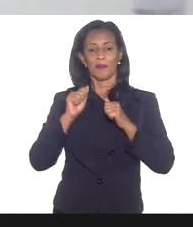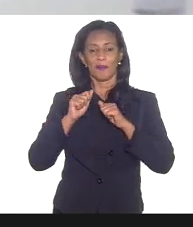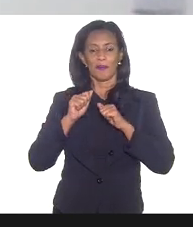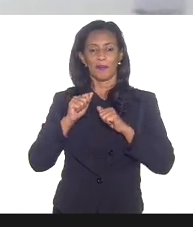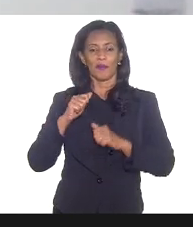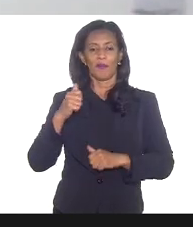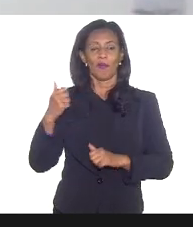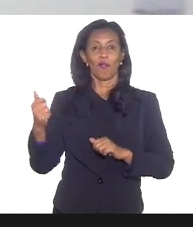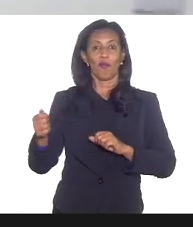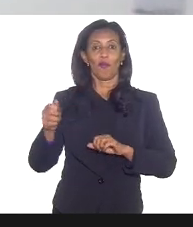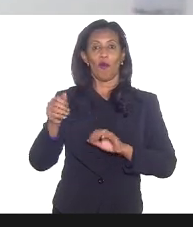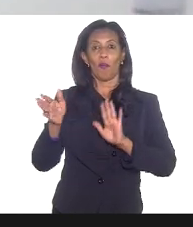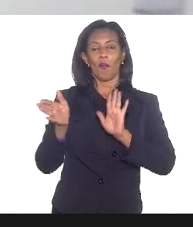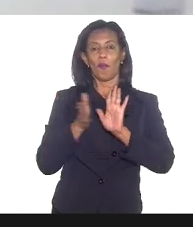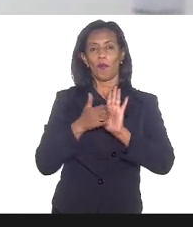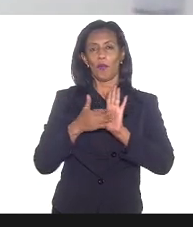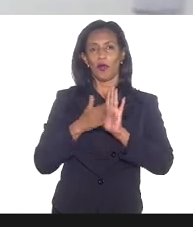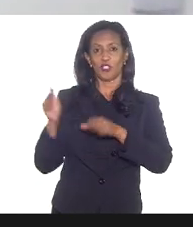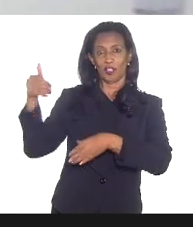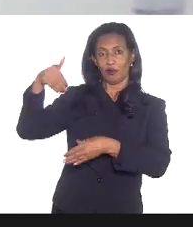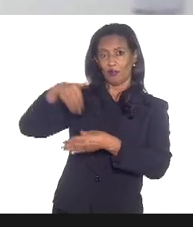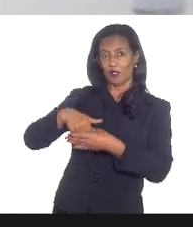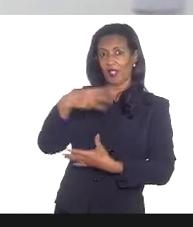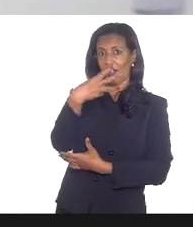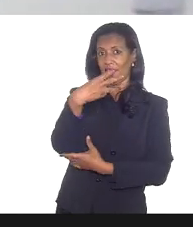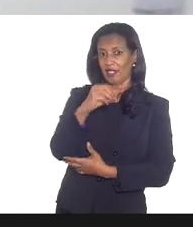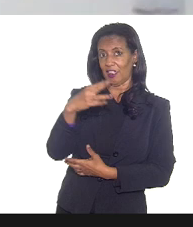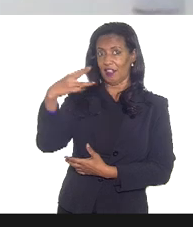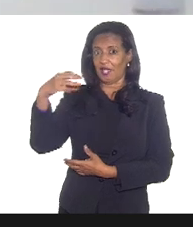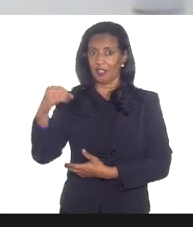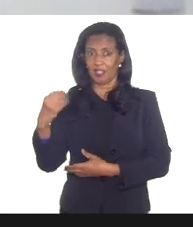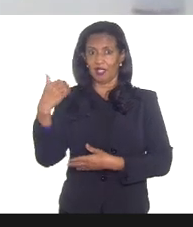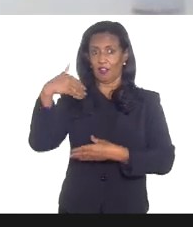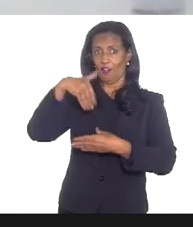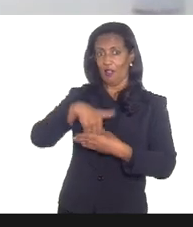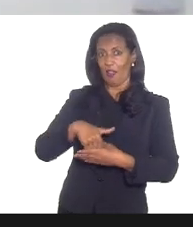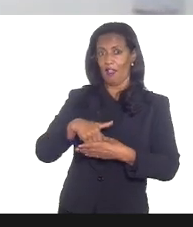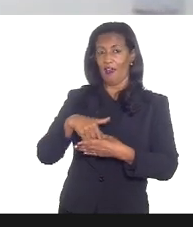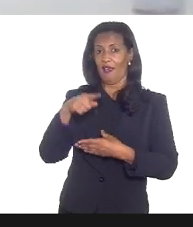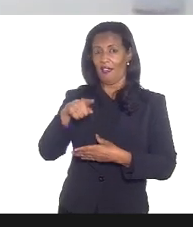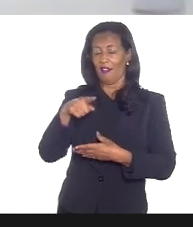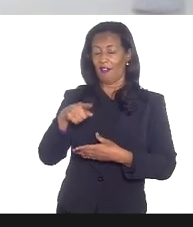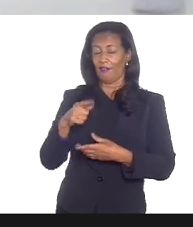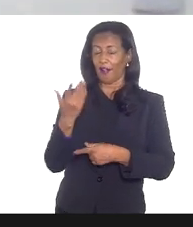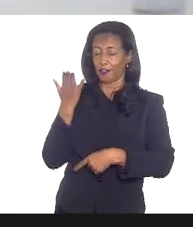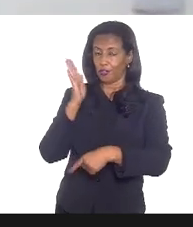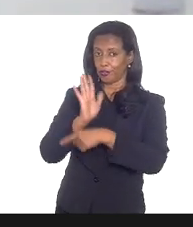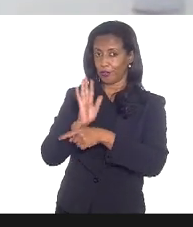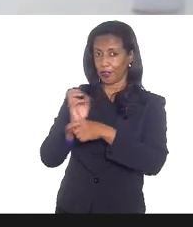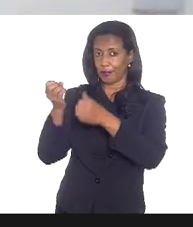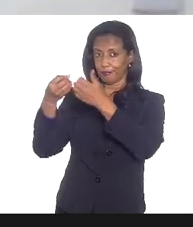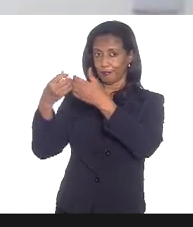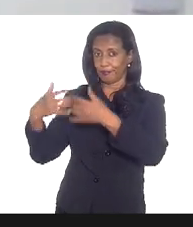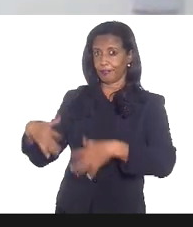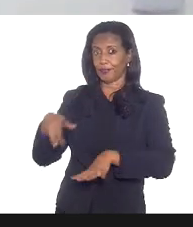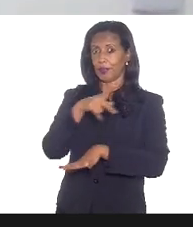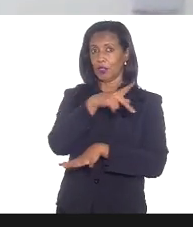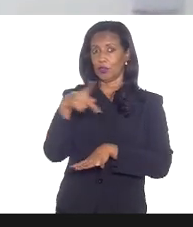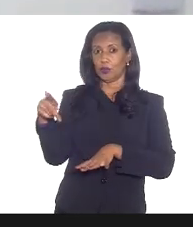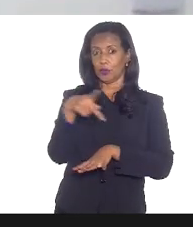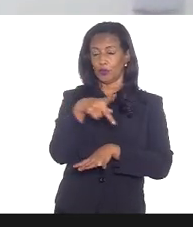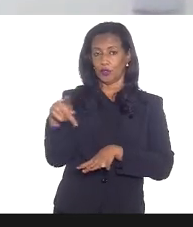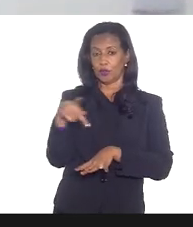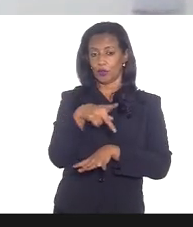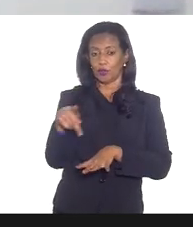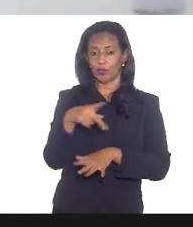o projeto 3030, que a gente espera que ajude a desprecarizar a situação aí dos professores que